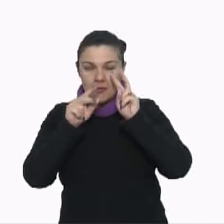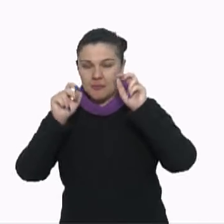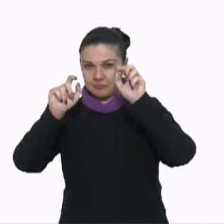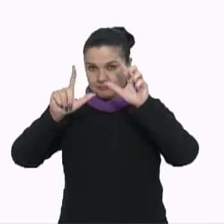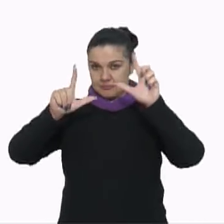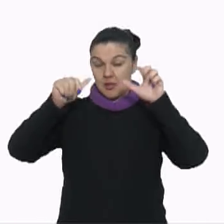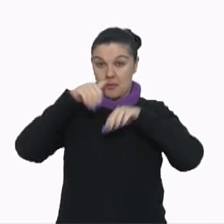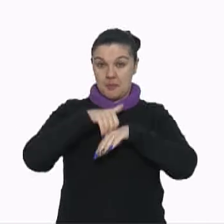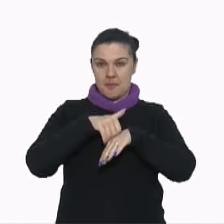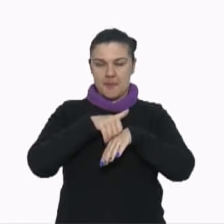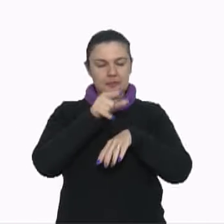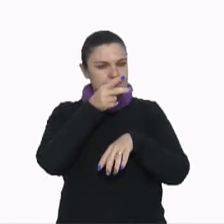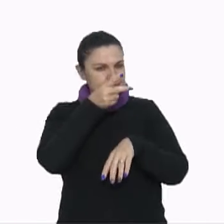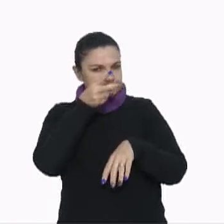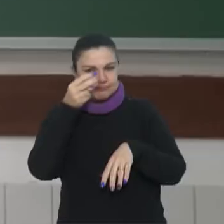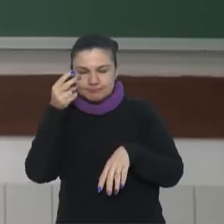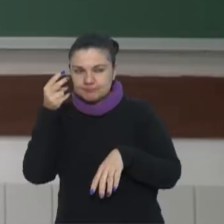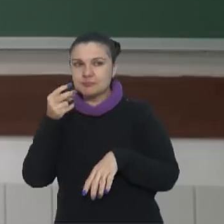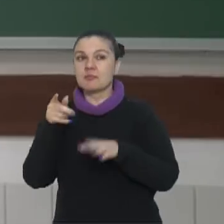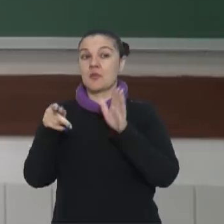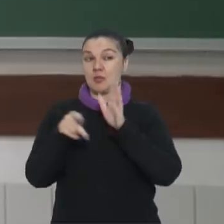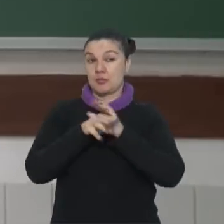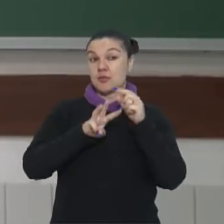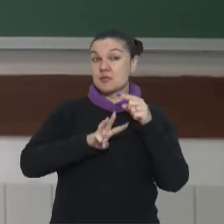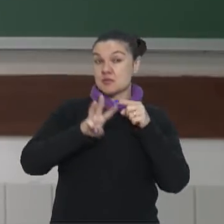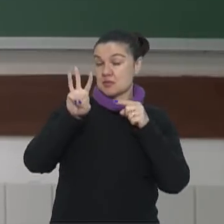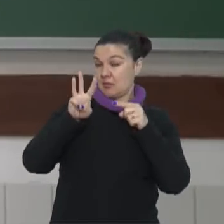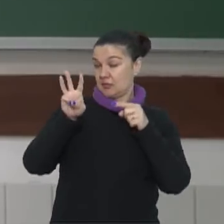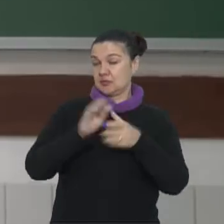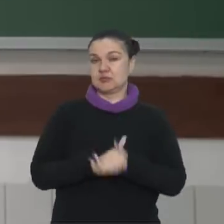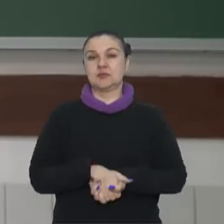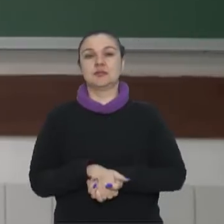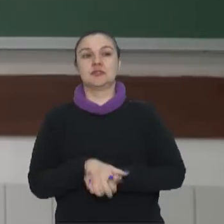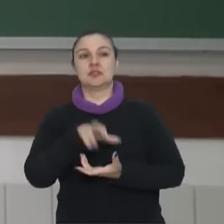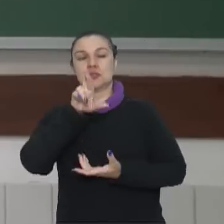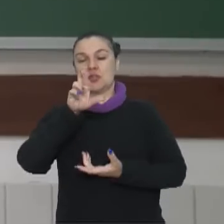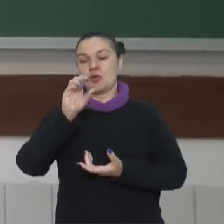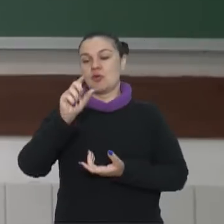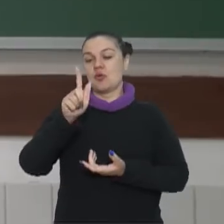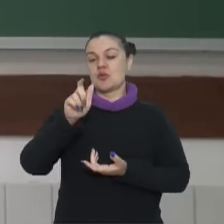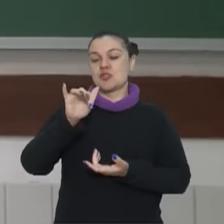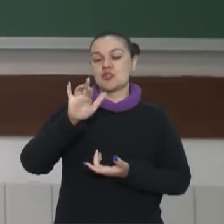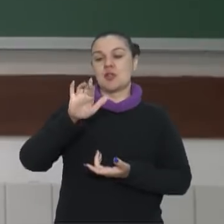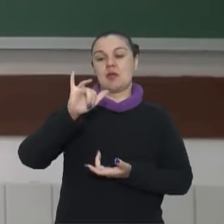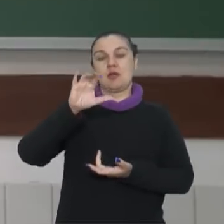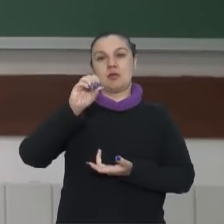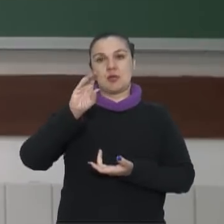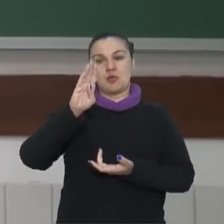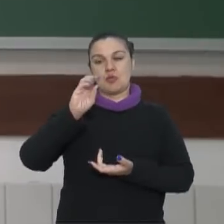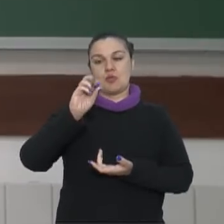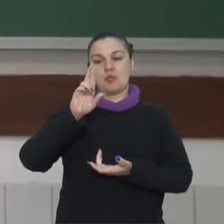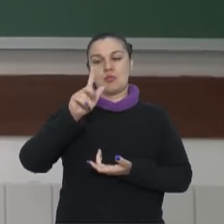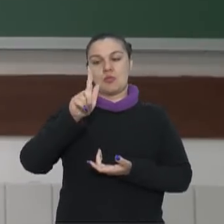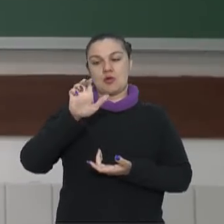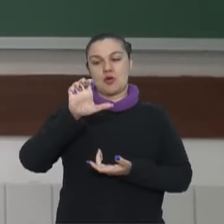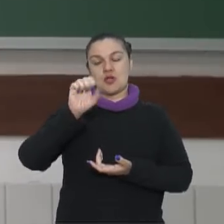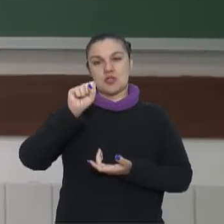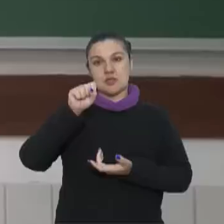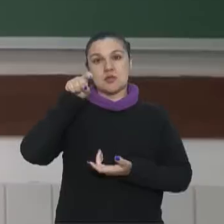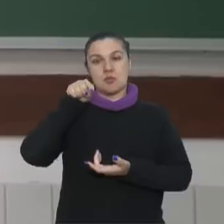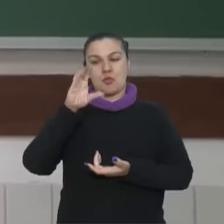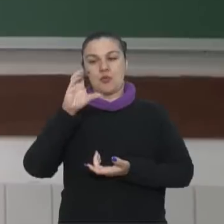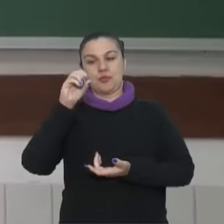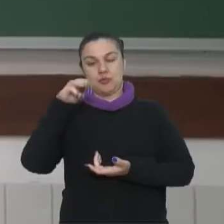um pouco mais interessante e cuidadosa, lá no site do rogerioborges.com, que você vai conseguir ver os detalhes aí